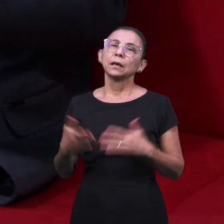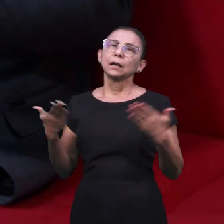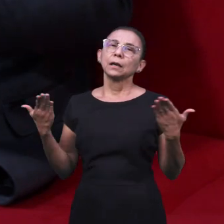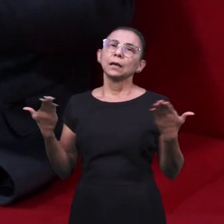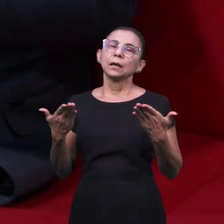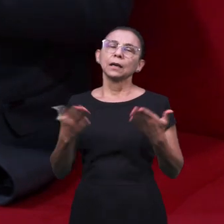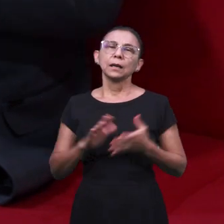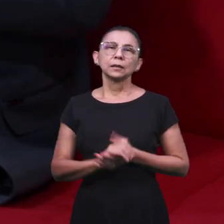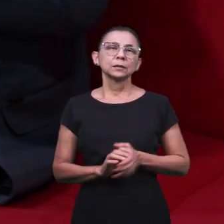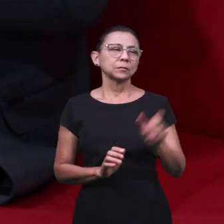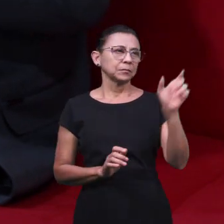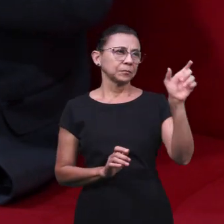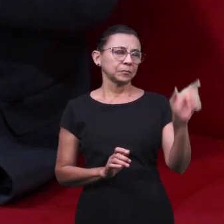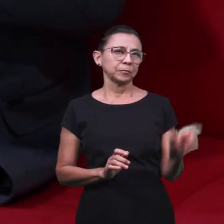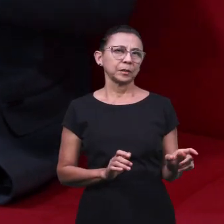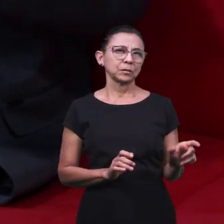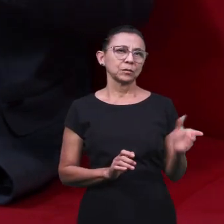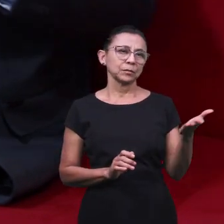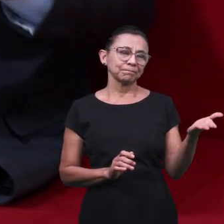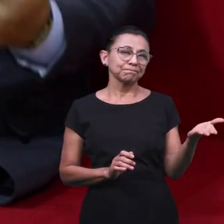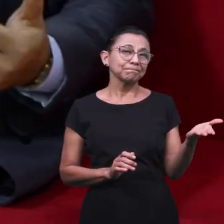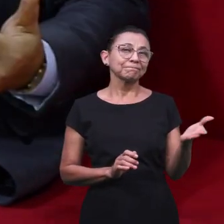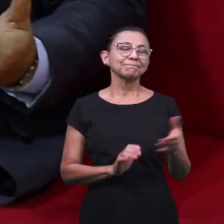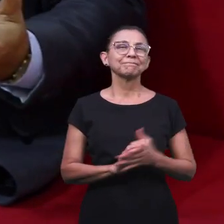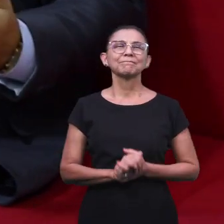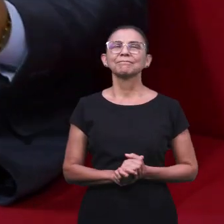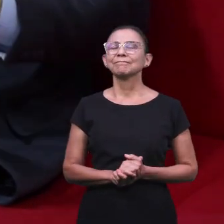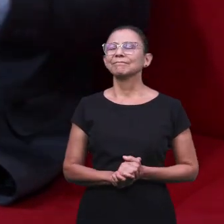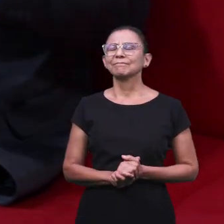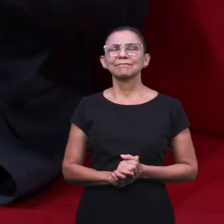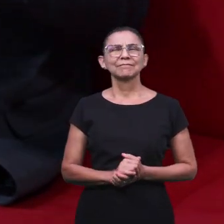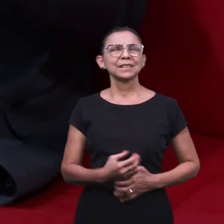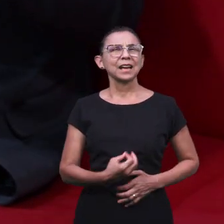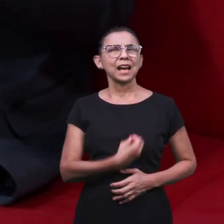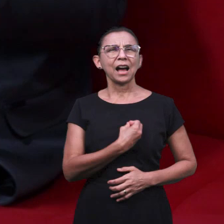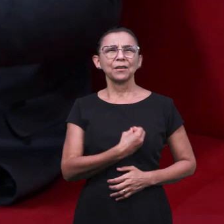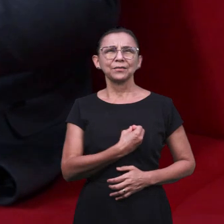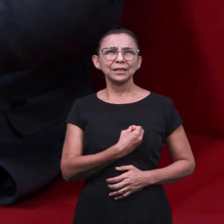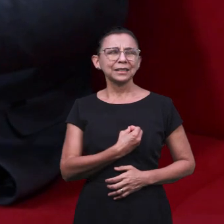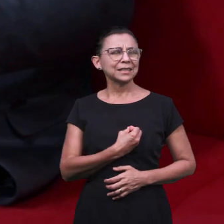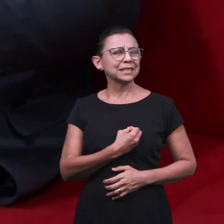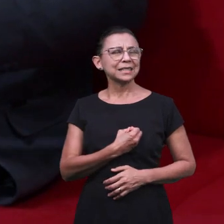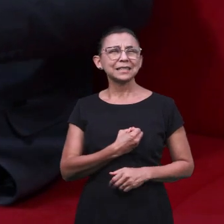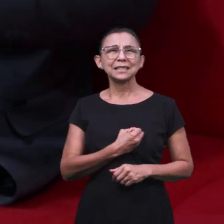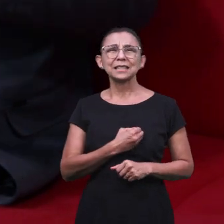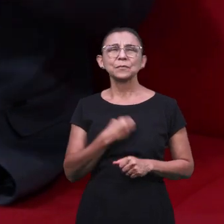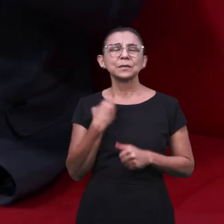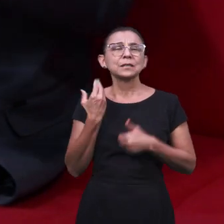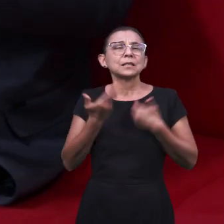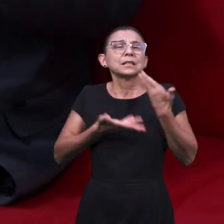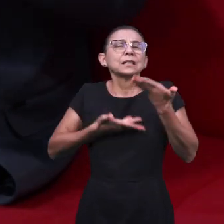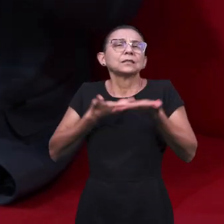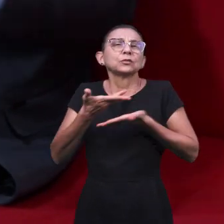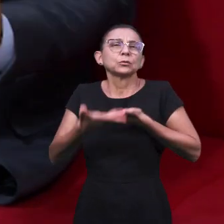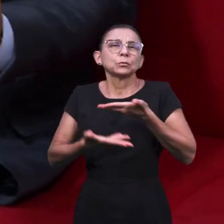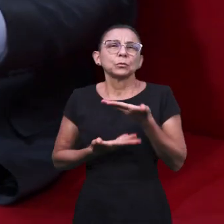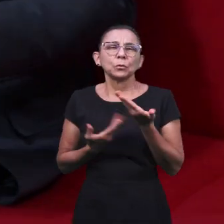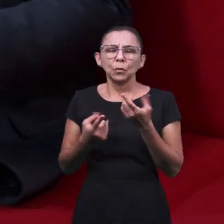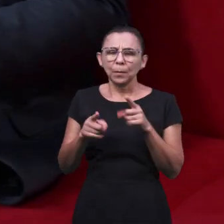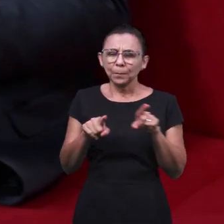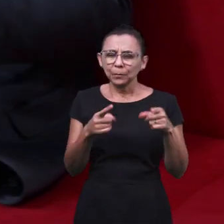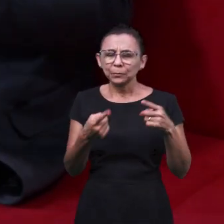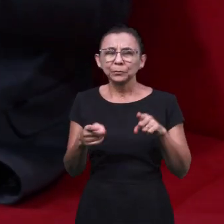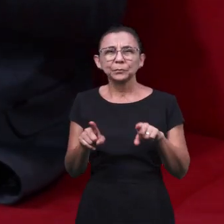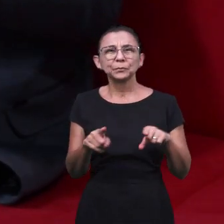uma pessoa que tem a sua vida inteira dedicada à música, dedicada ao ensino e ao estudo